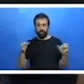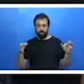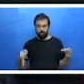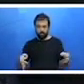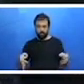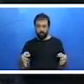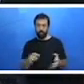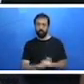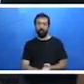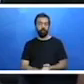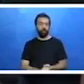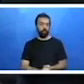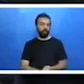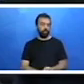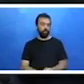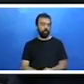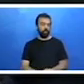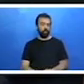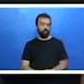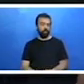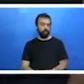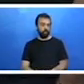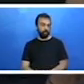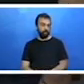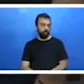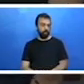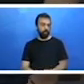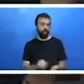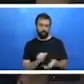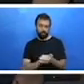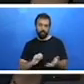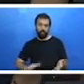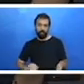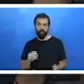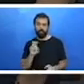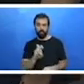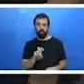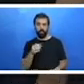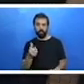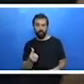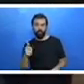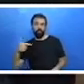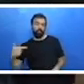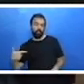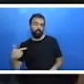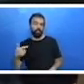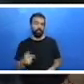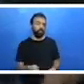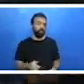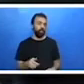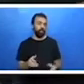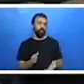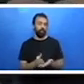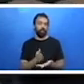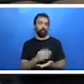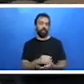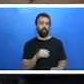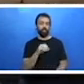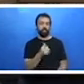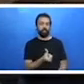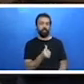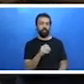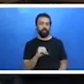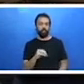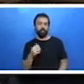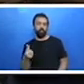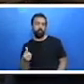ortografando 1 e 2 da página 57 e as tarefas 5, 6 e 7 das páginas 60 e 61,